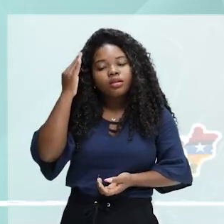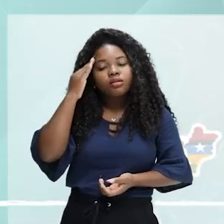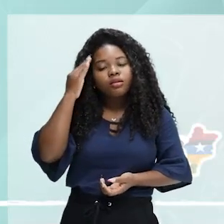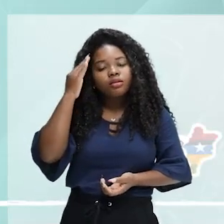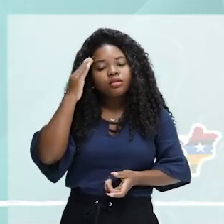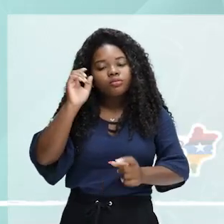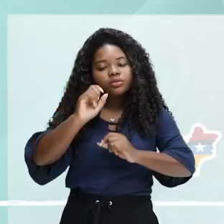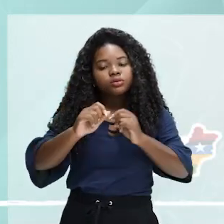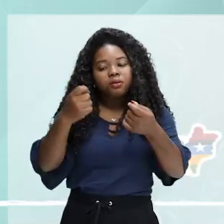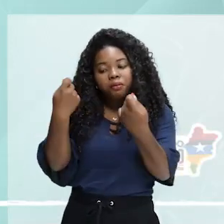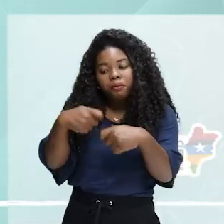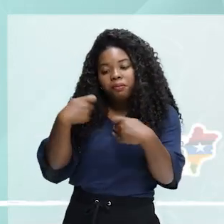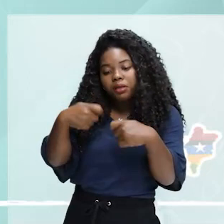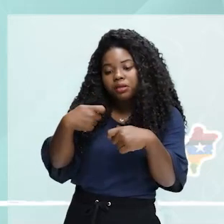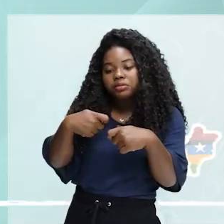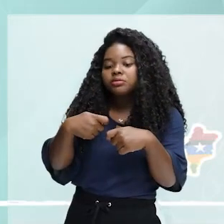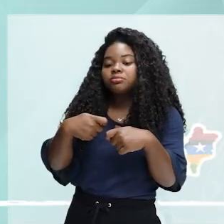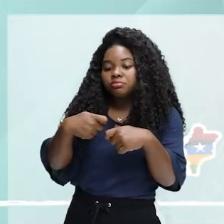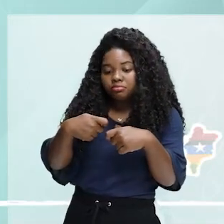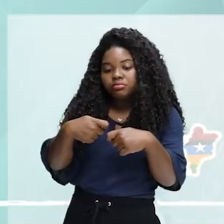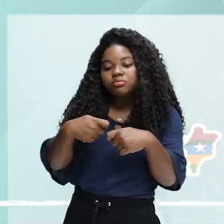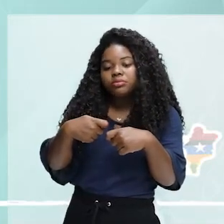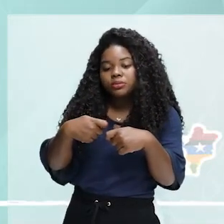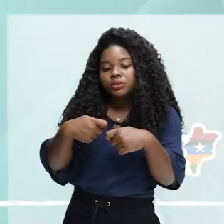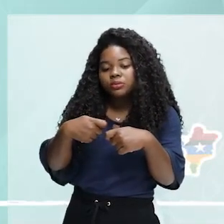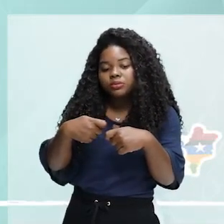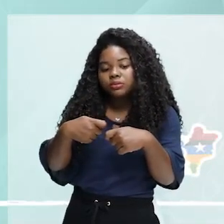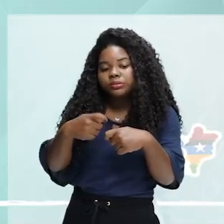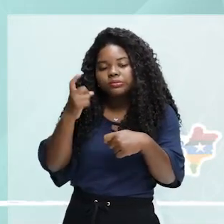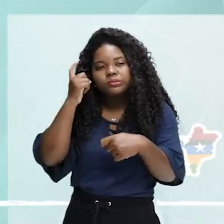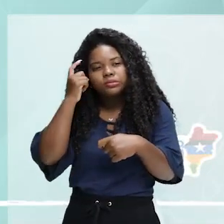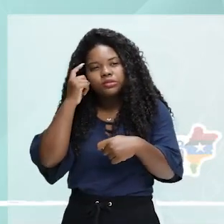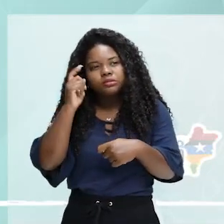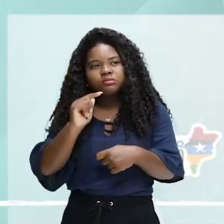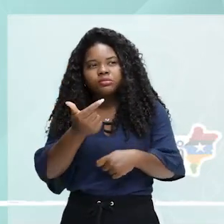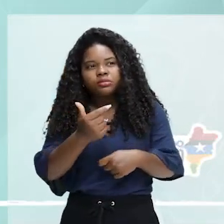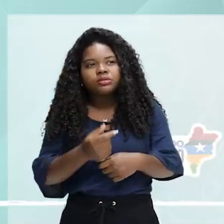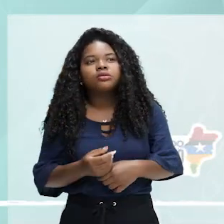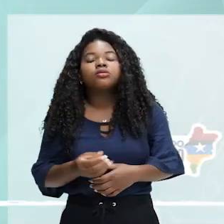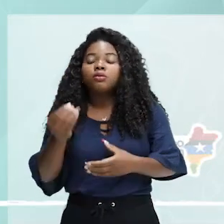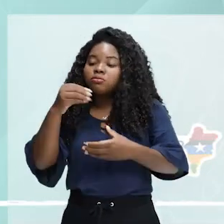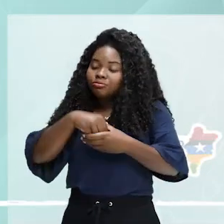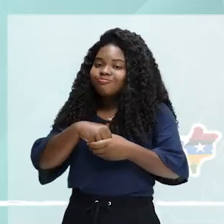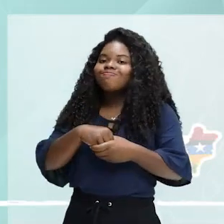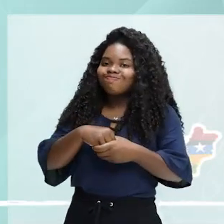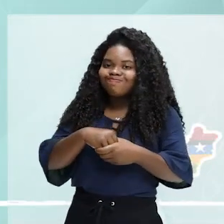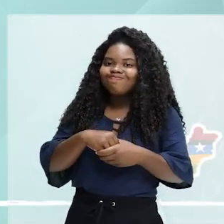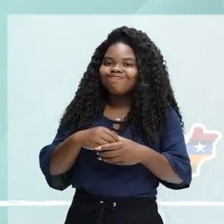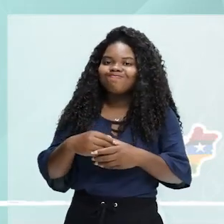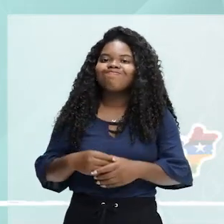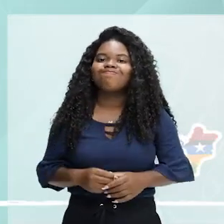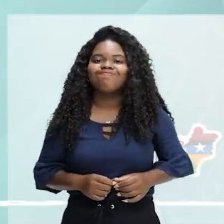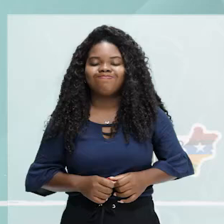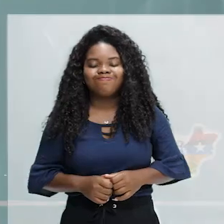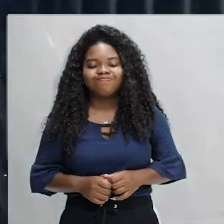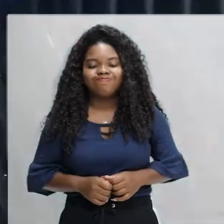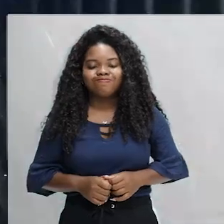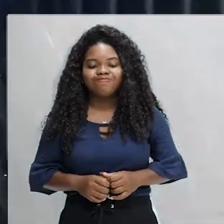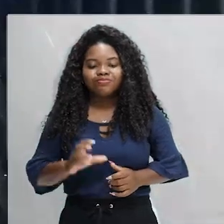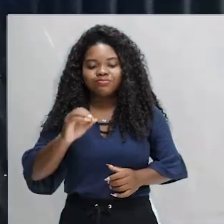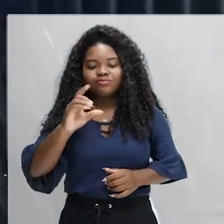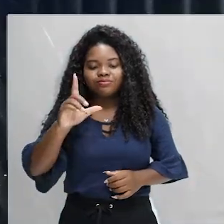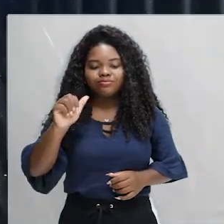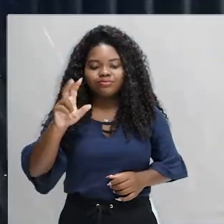que tanto precisamos e achamos não ter, estão bem do nosso lado. Olavo Bilac. Olavo Bilac,